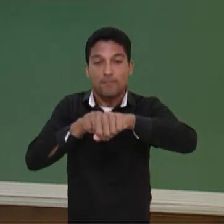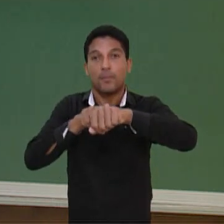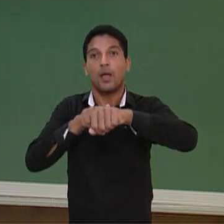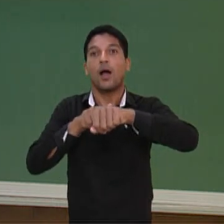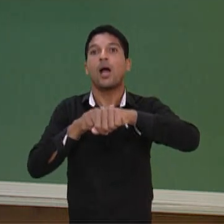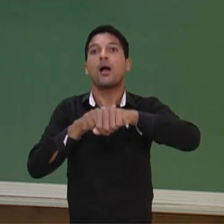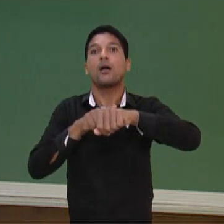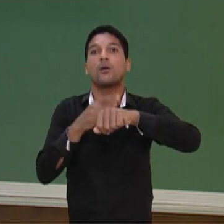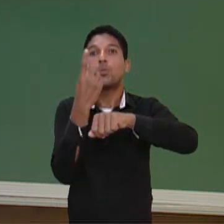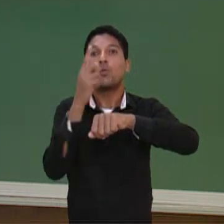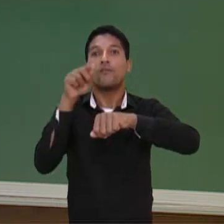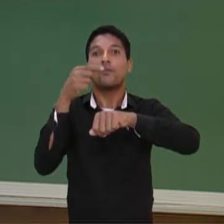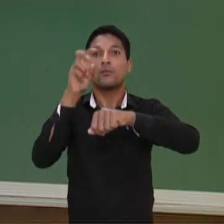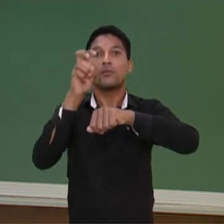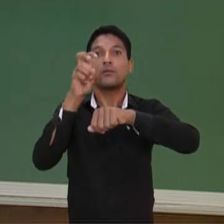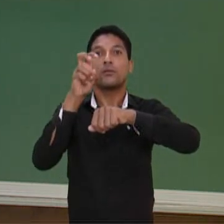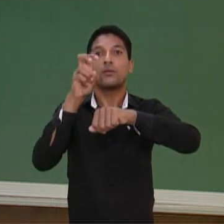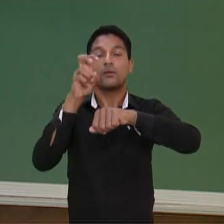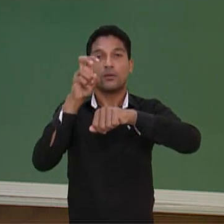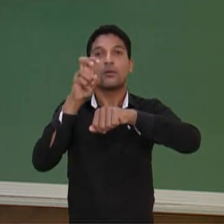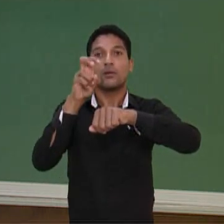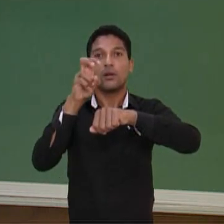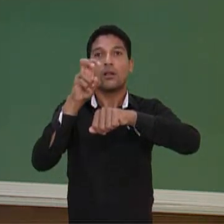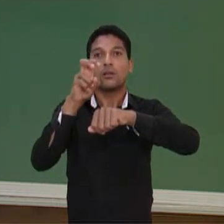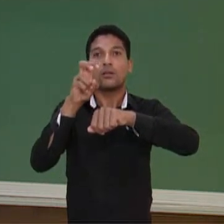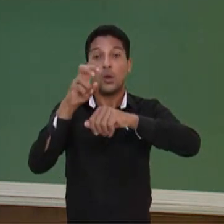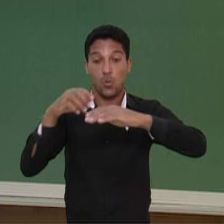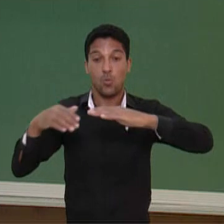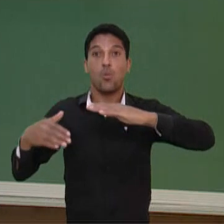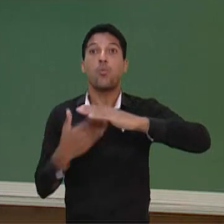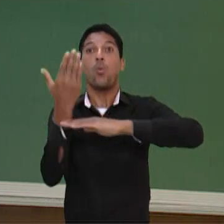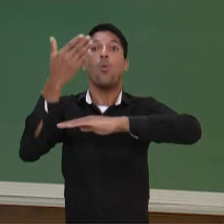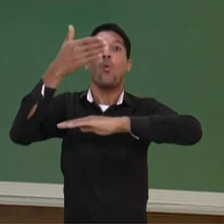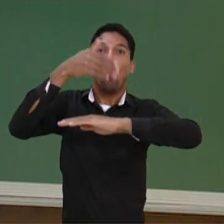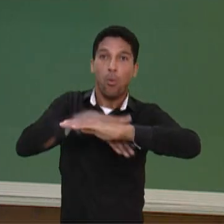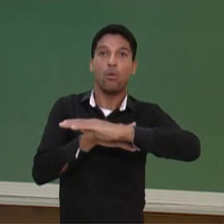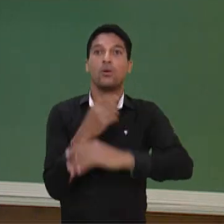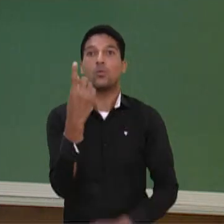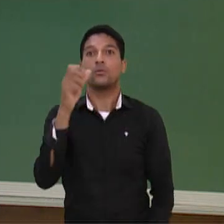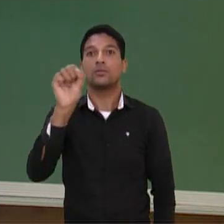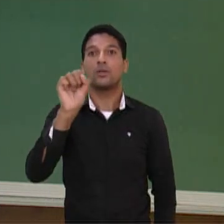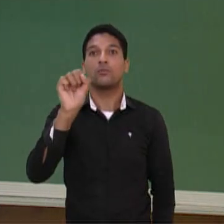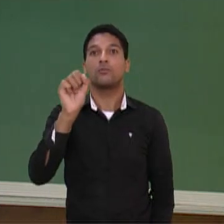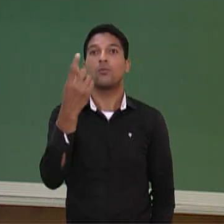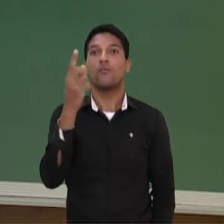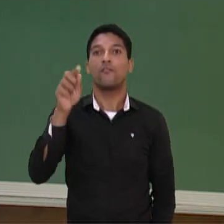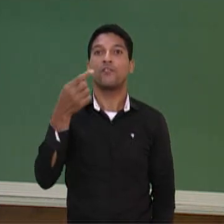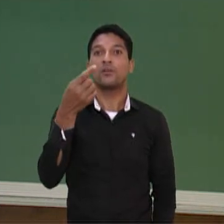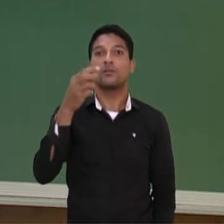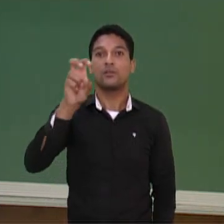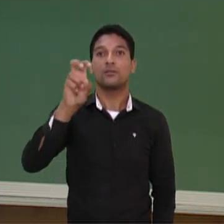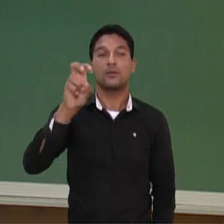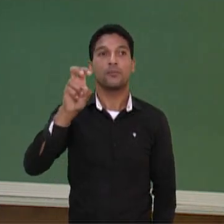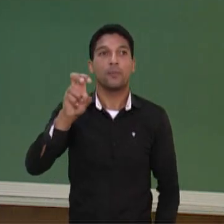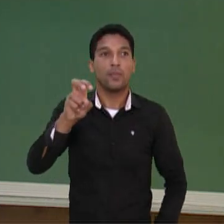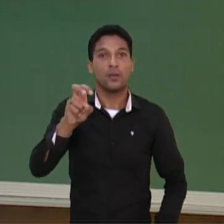como o meu tempo é dado em segundos, então eu preciso que